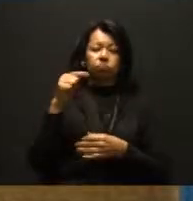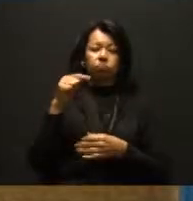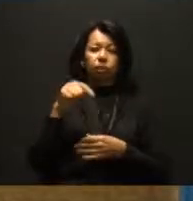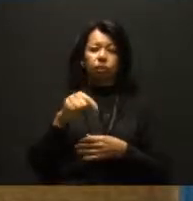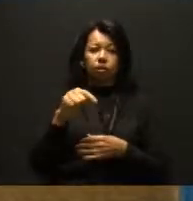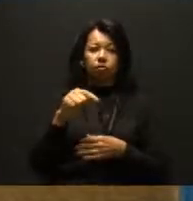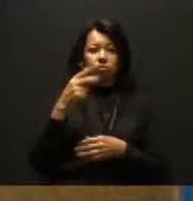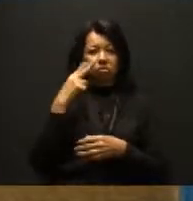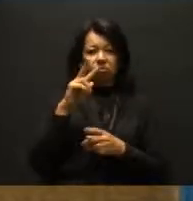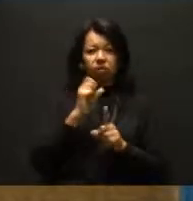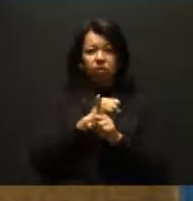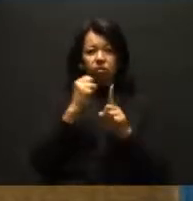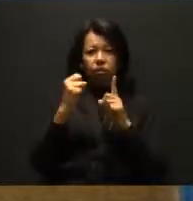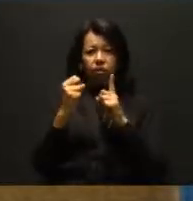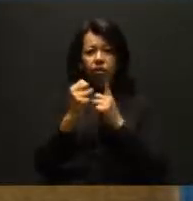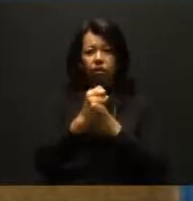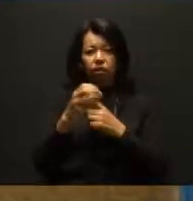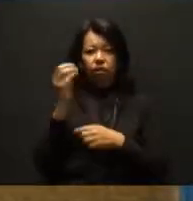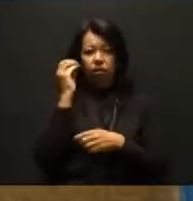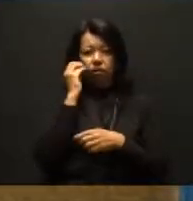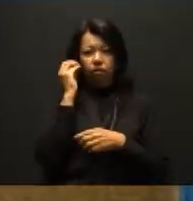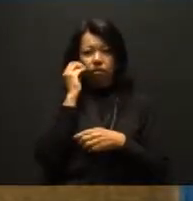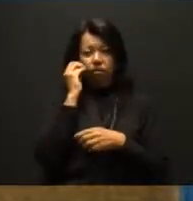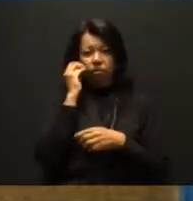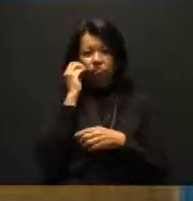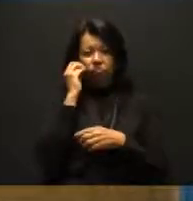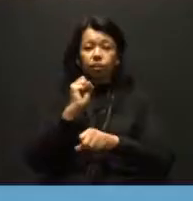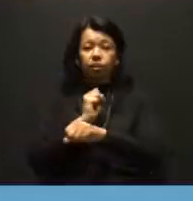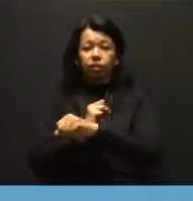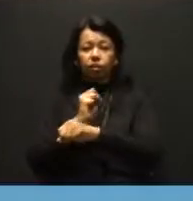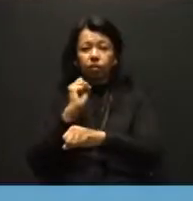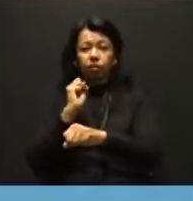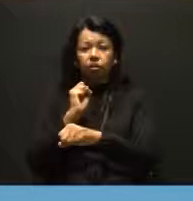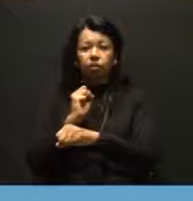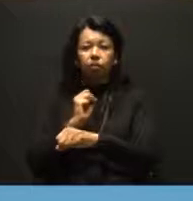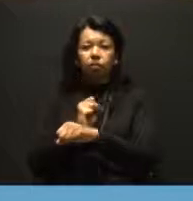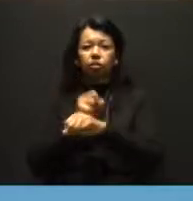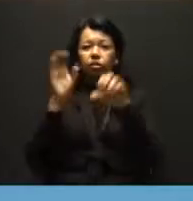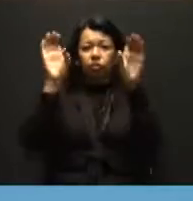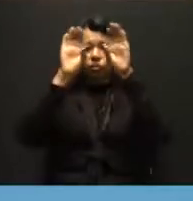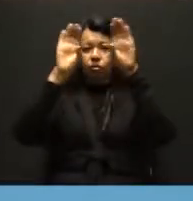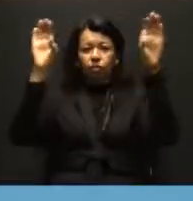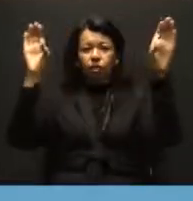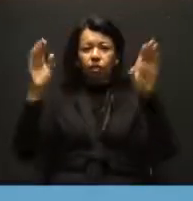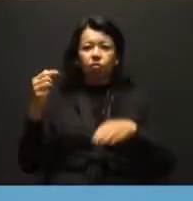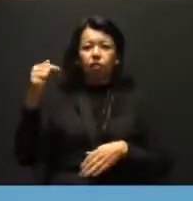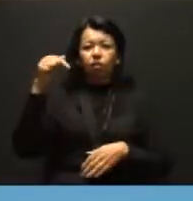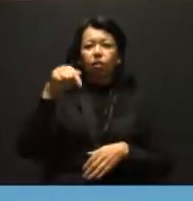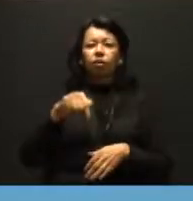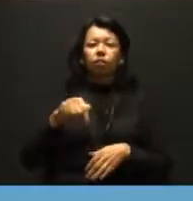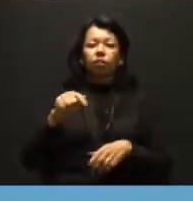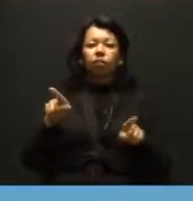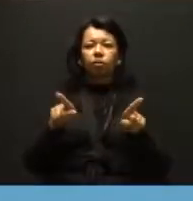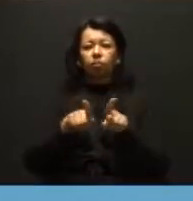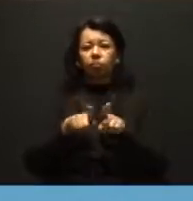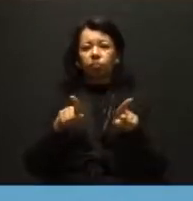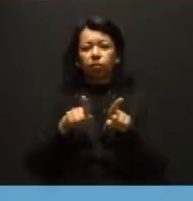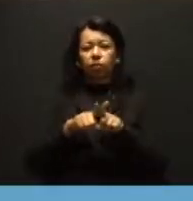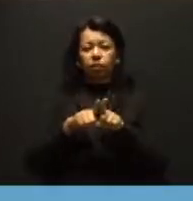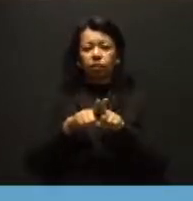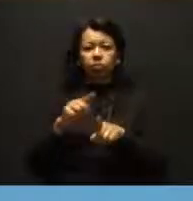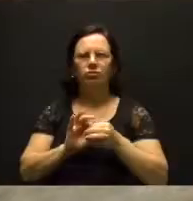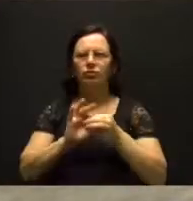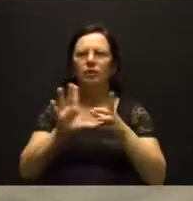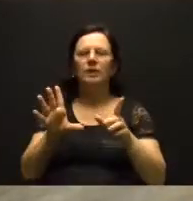wilson pio é pastor da igreja assembléia de deus o ato solene foi instituído pelo decreto legislativo número